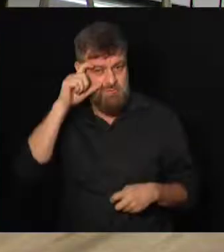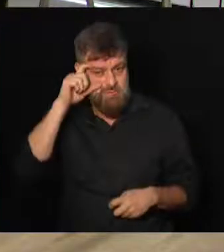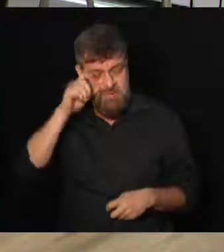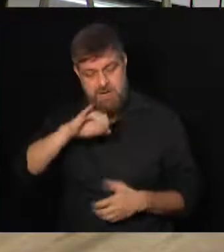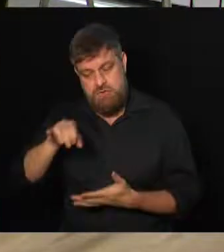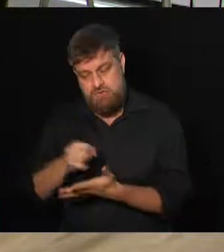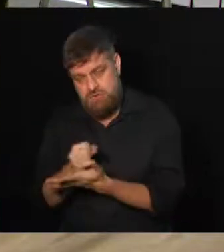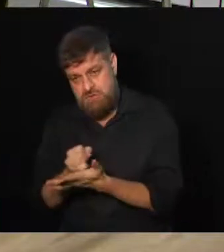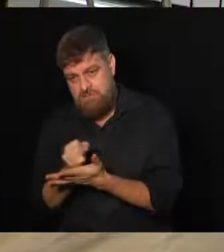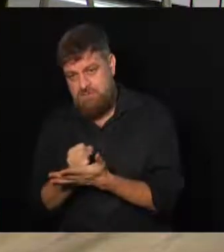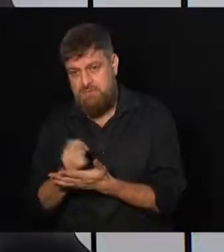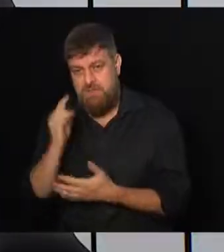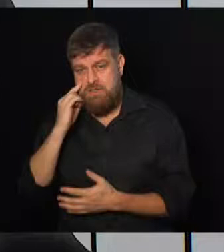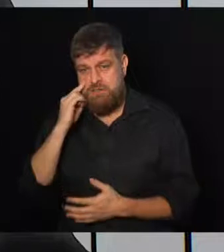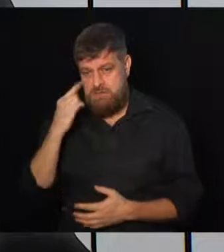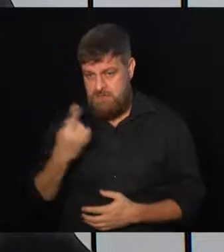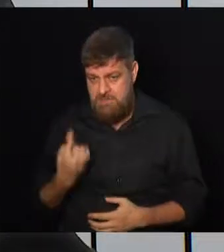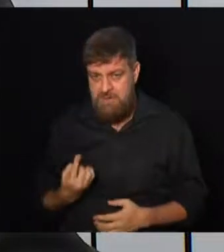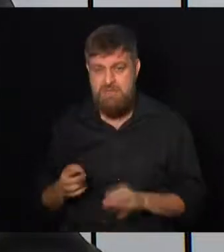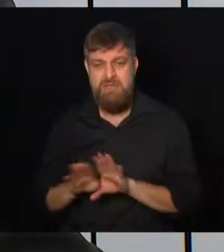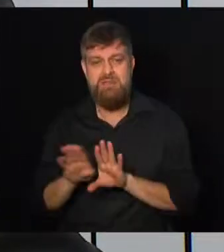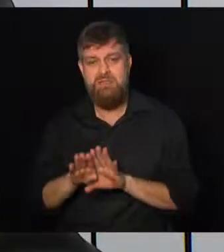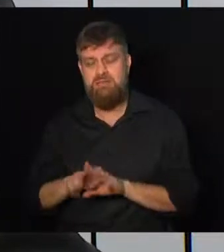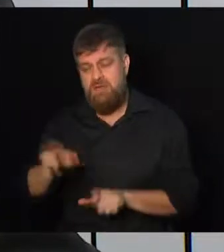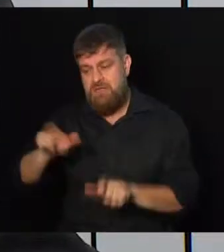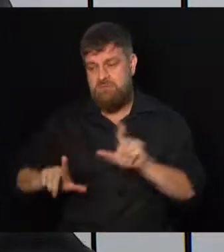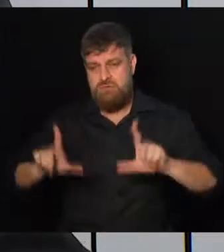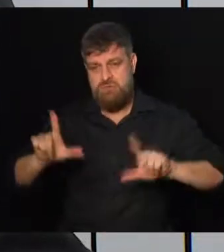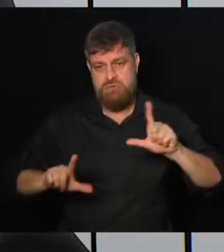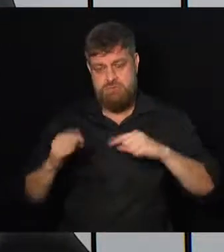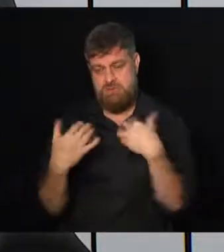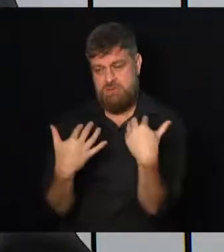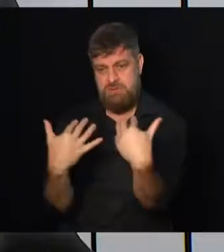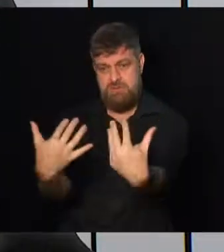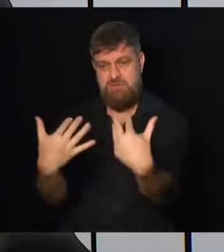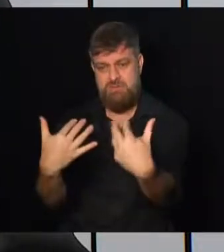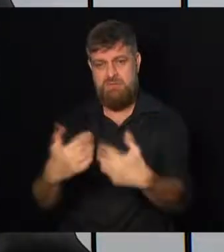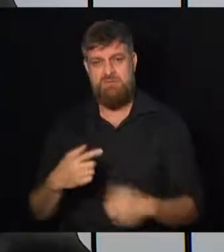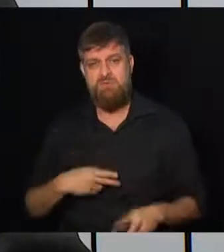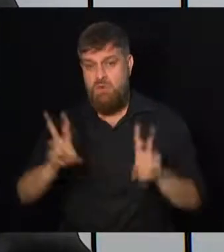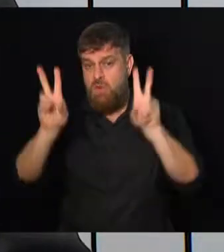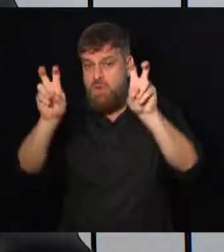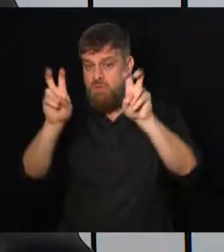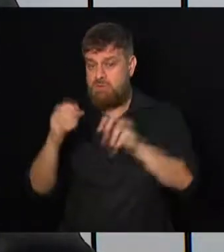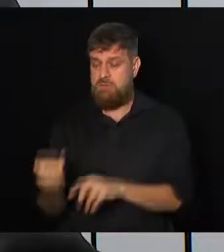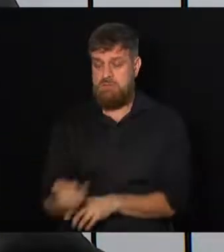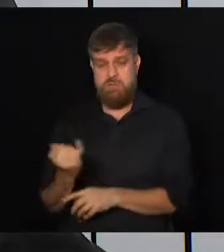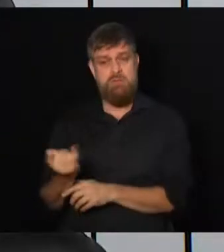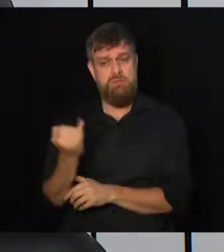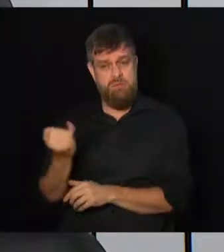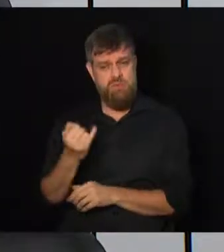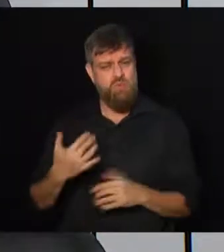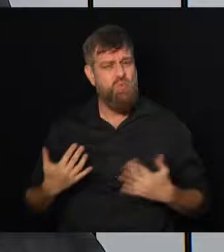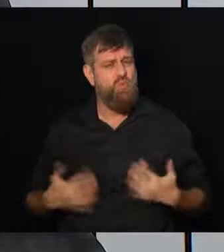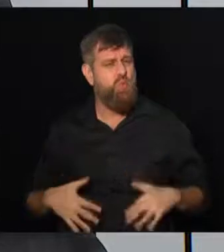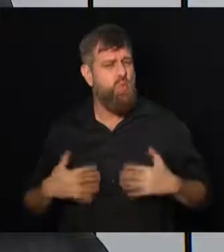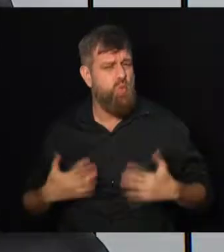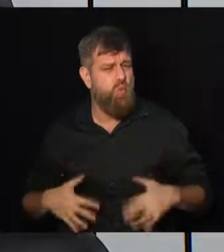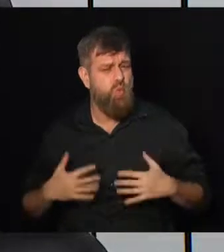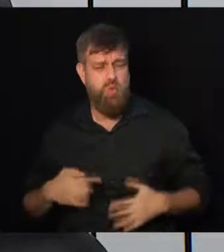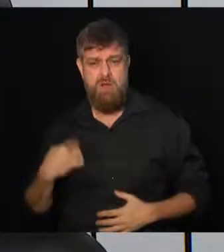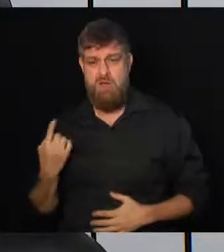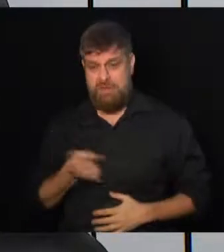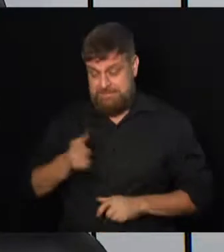você e aos telespectadores da nossa TV Legislativa, num assunto tão importante como esse aí. E